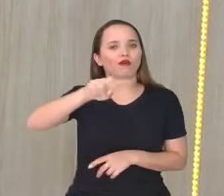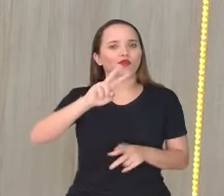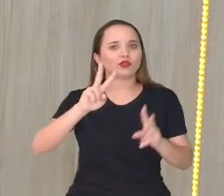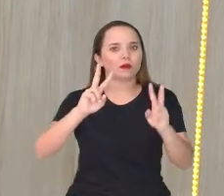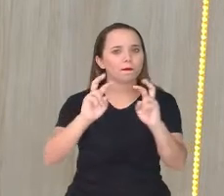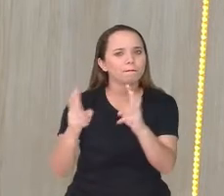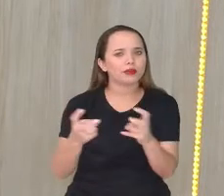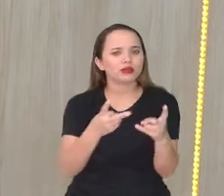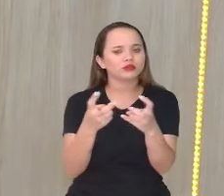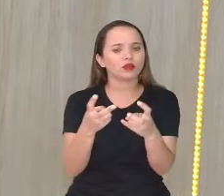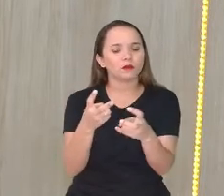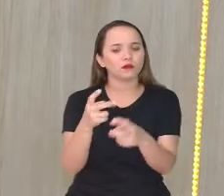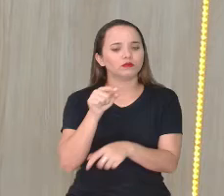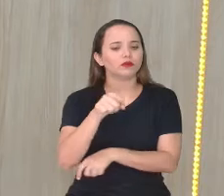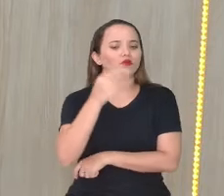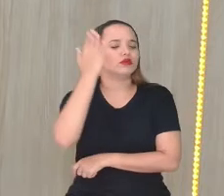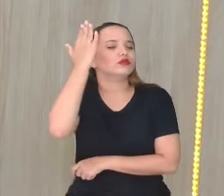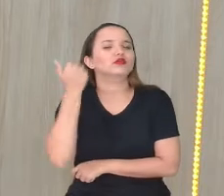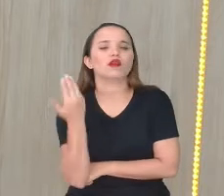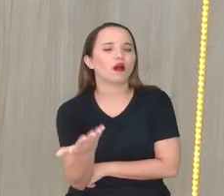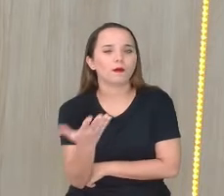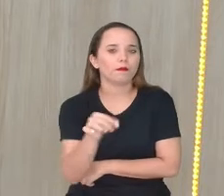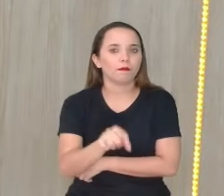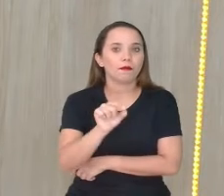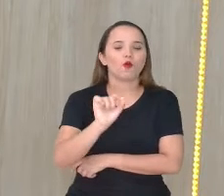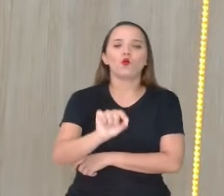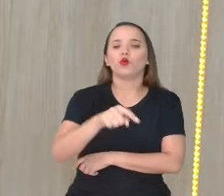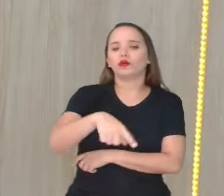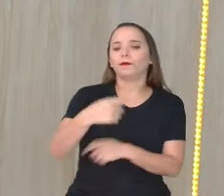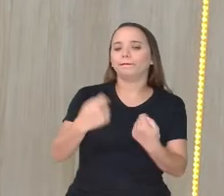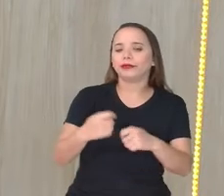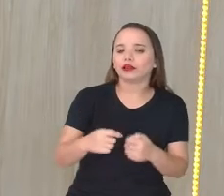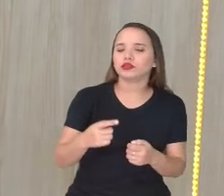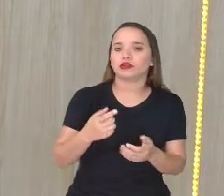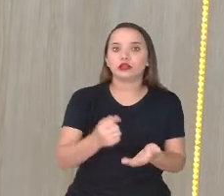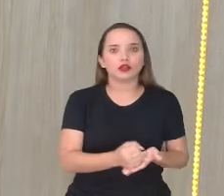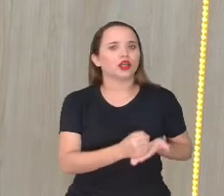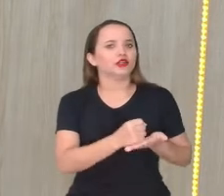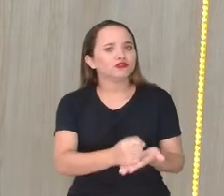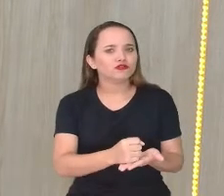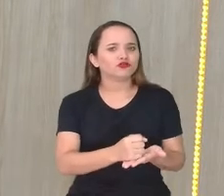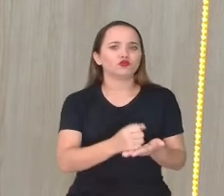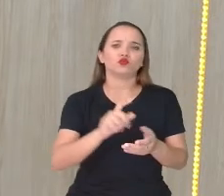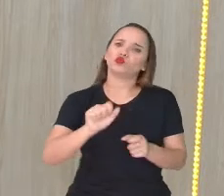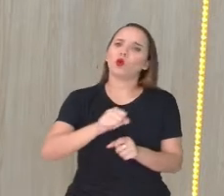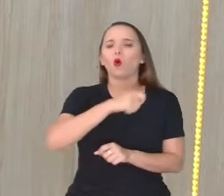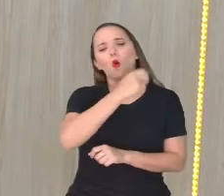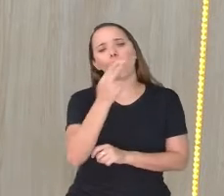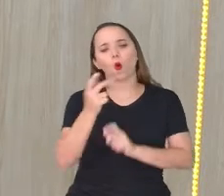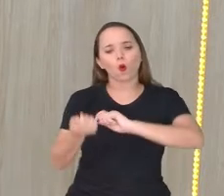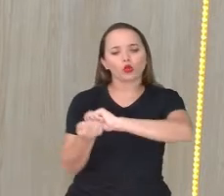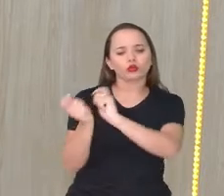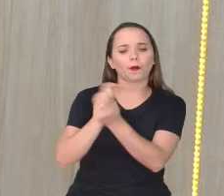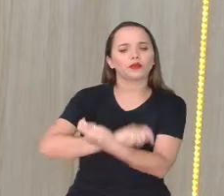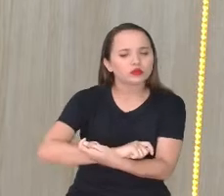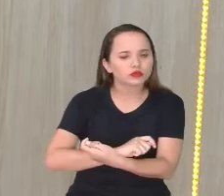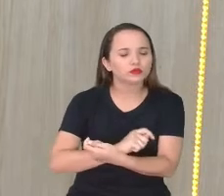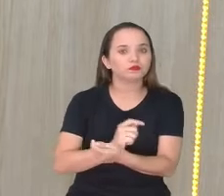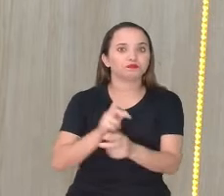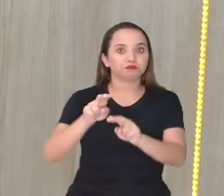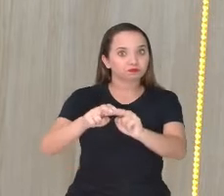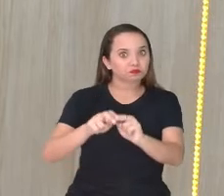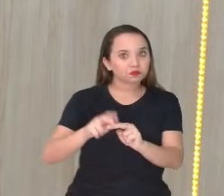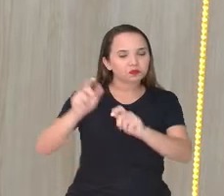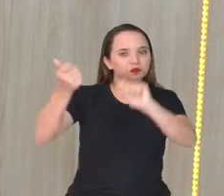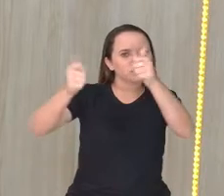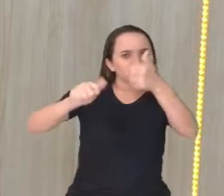perceba o que é que ele sabe, o que é que ele precisa de intervenção e de adequação. A avaliação,